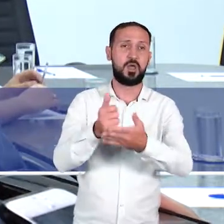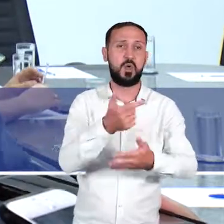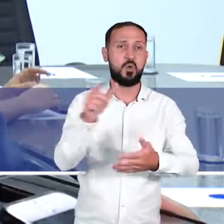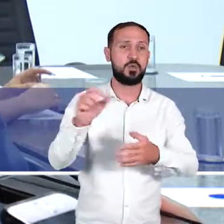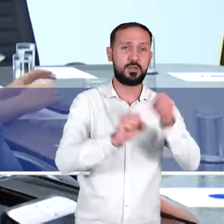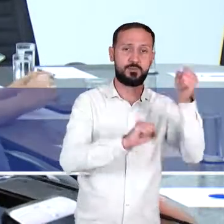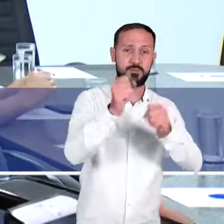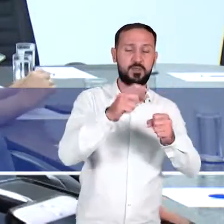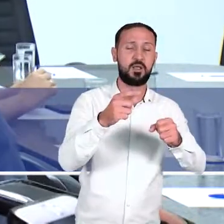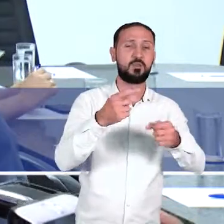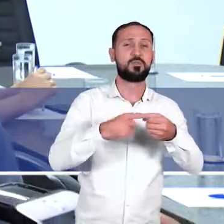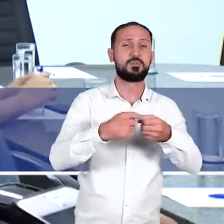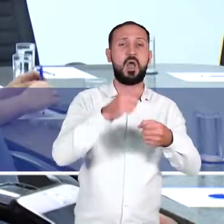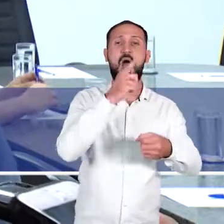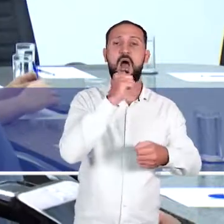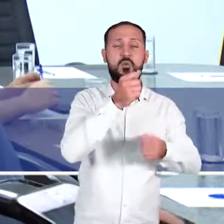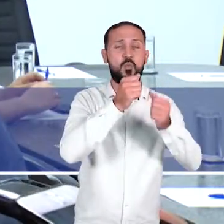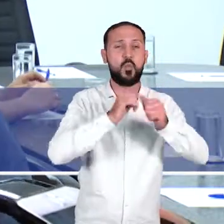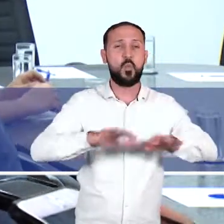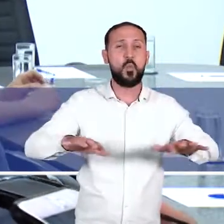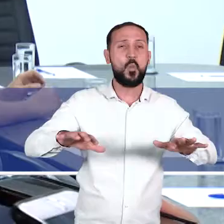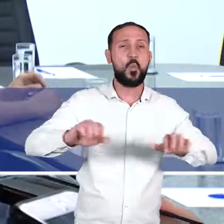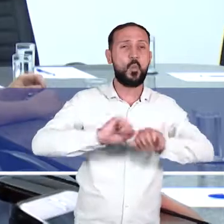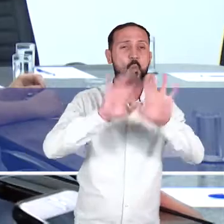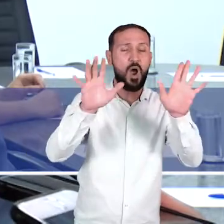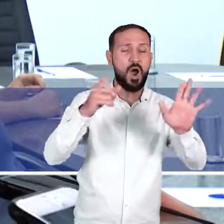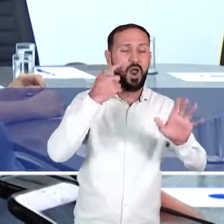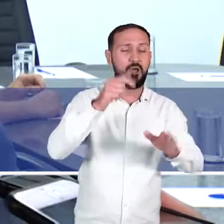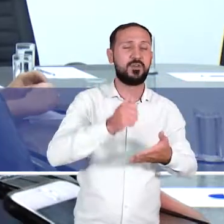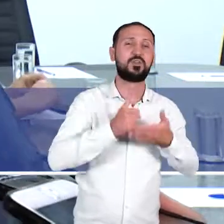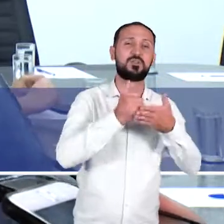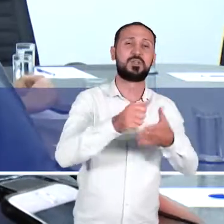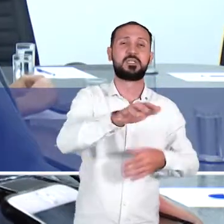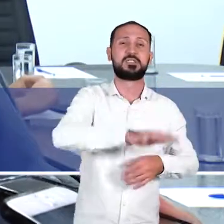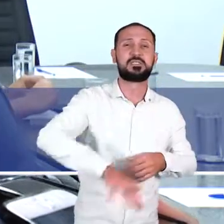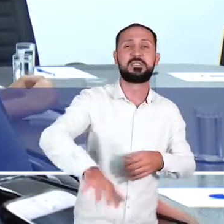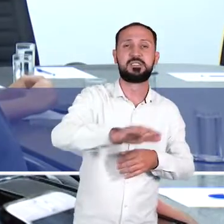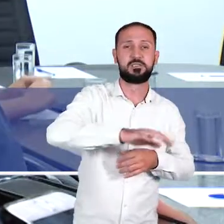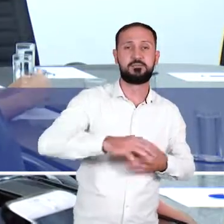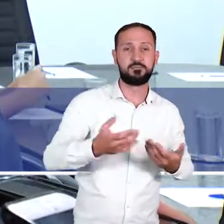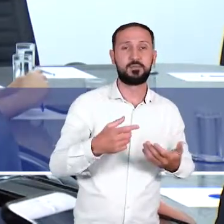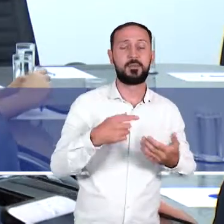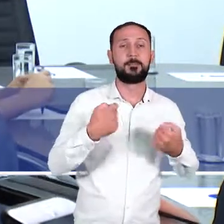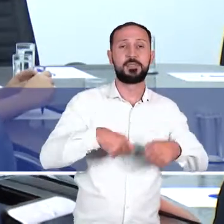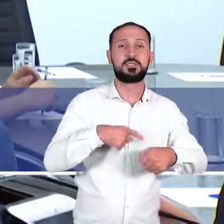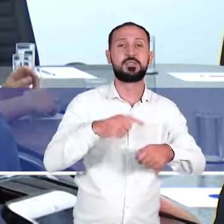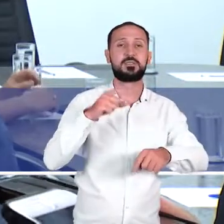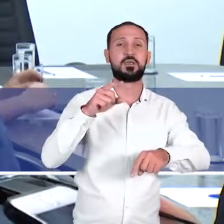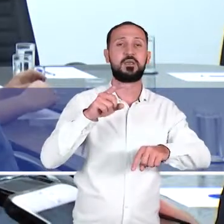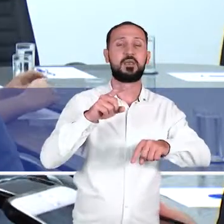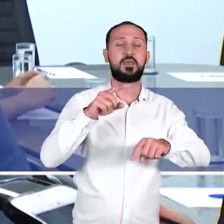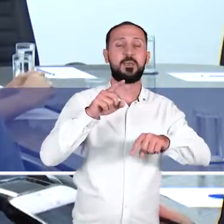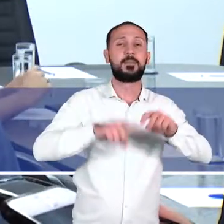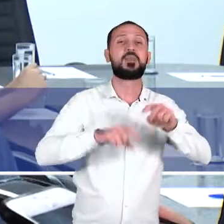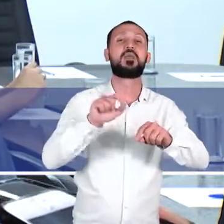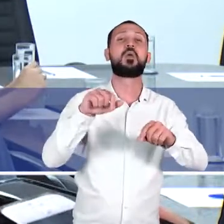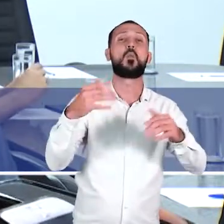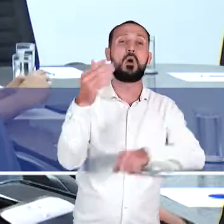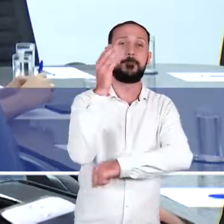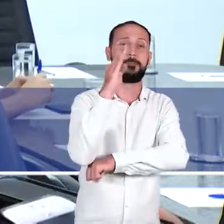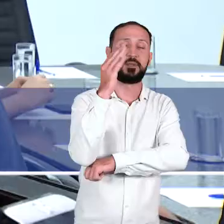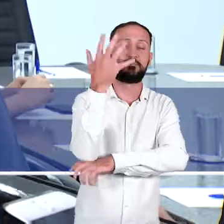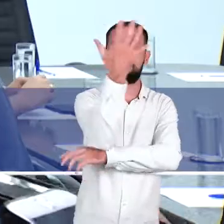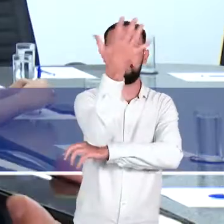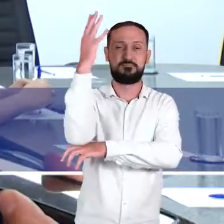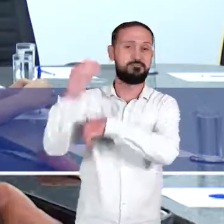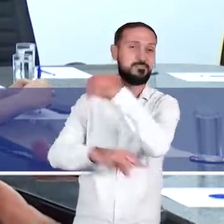Água Clara, isso tudo, aquele polo ali, que hoje todos pegam a matéria-prima, que é o eucalipto. Então, vai ser de